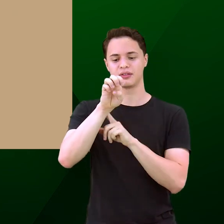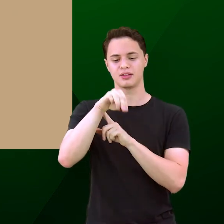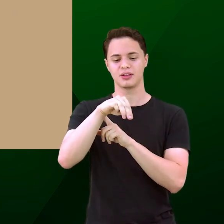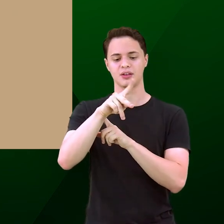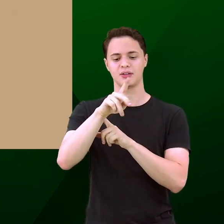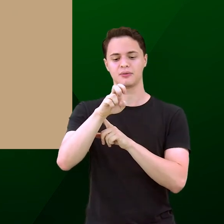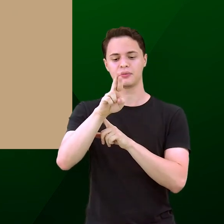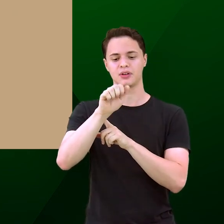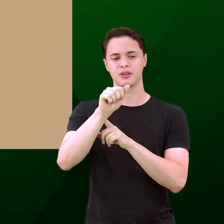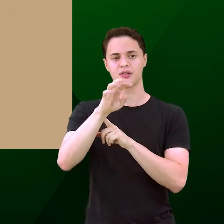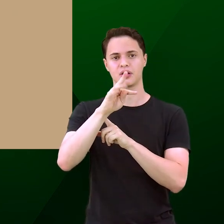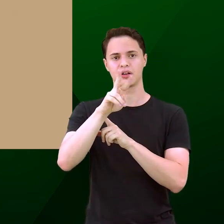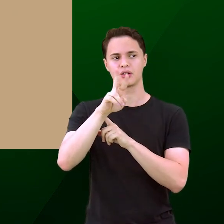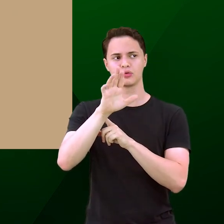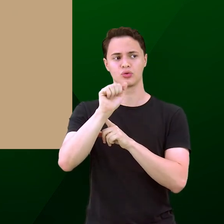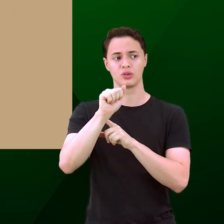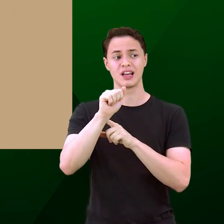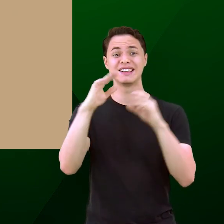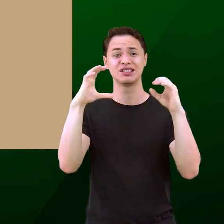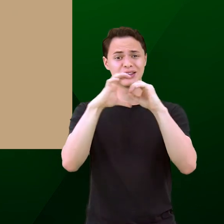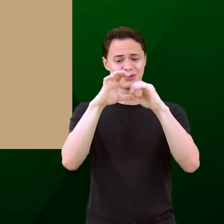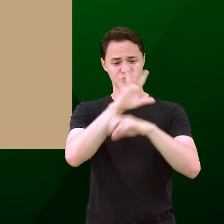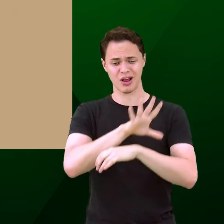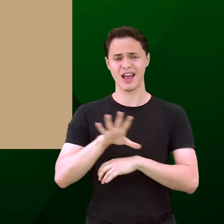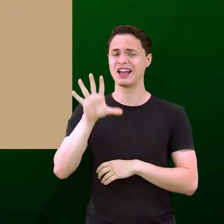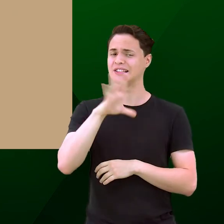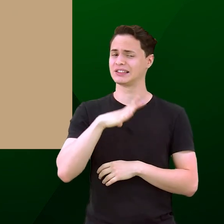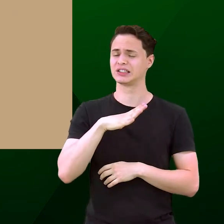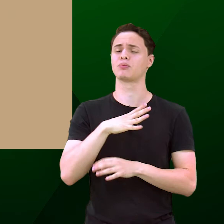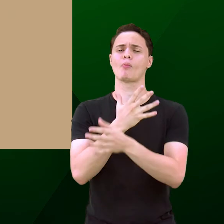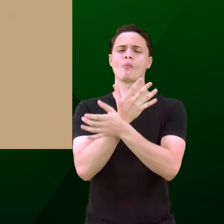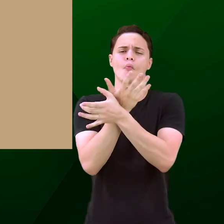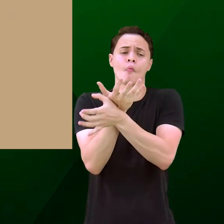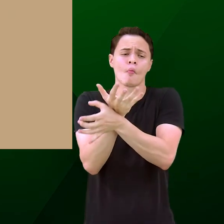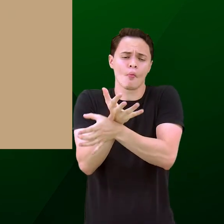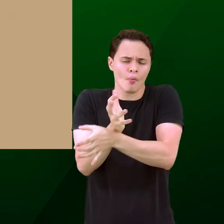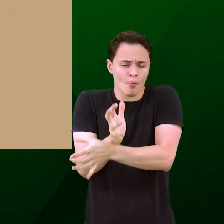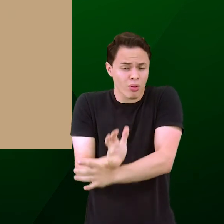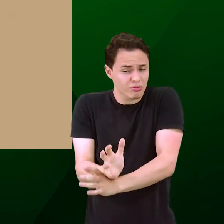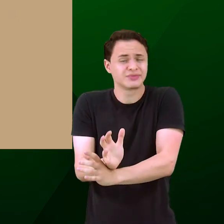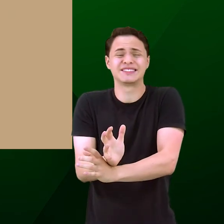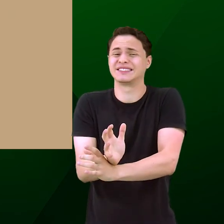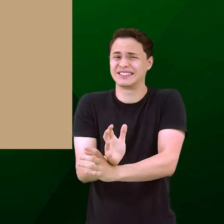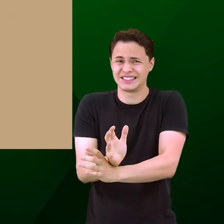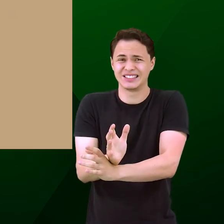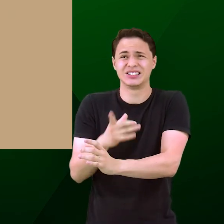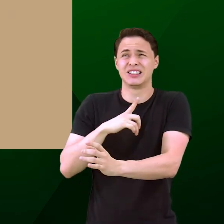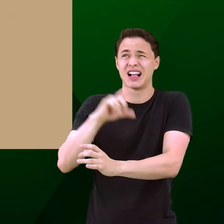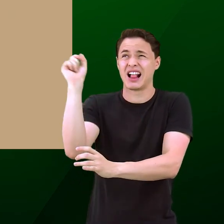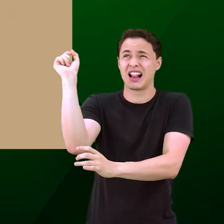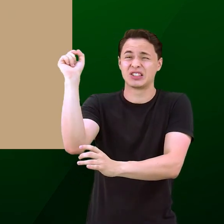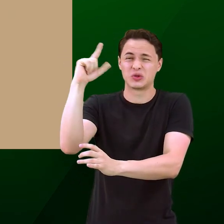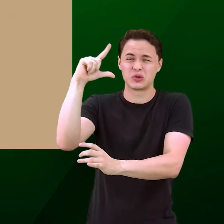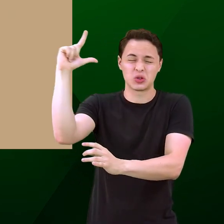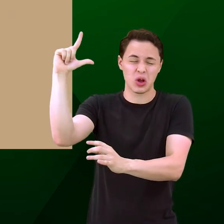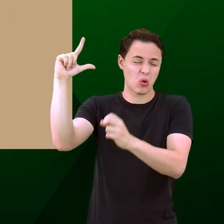do que isso, né? Divididos dentro dessa perspectiva que eu coloquei para vocês, do percentual da frequência